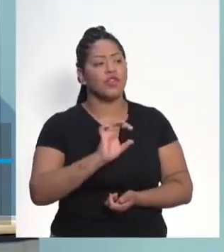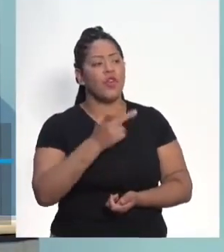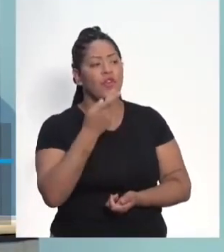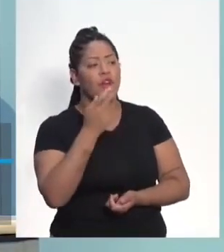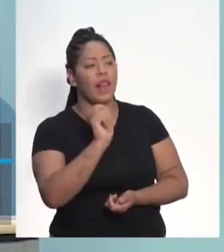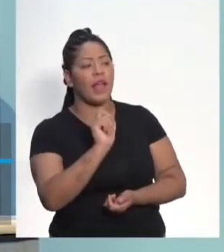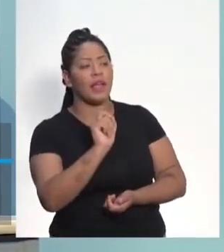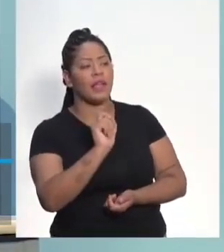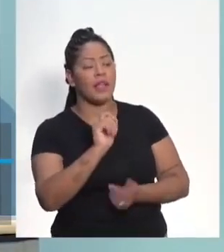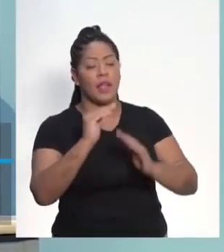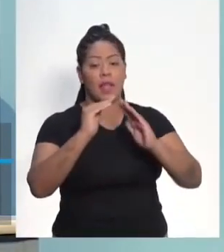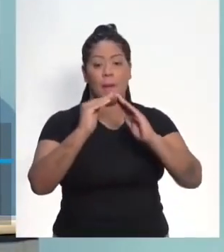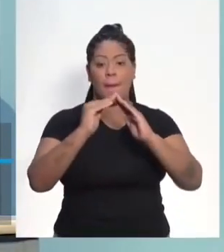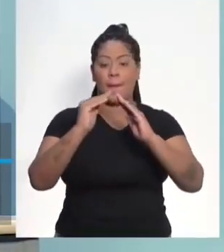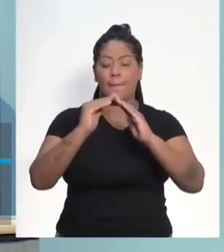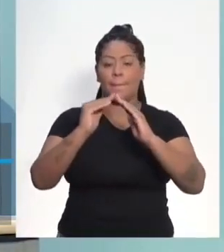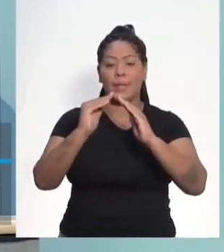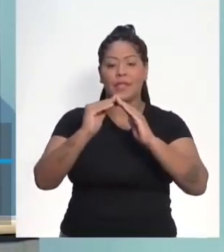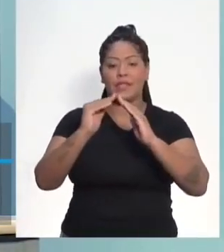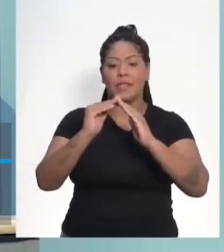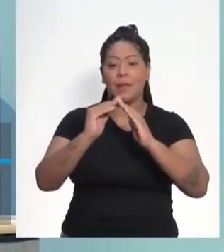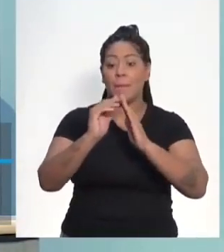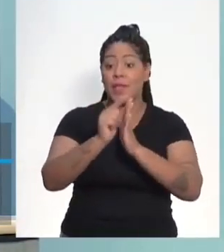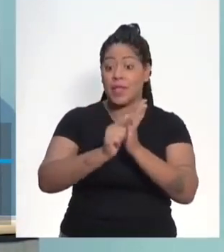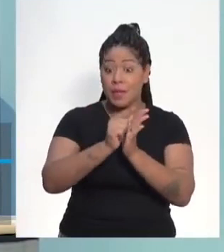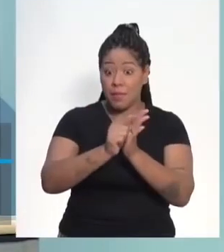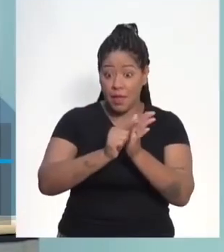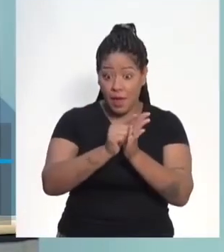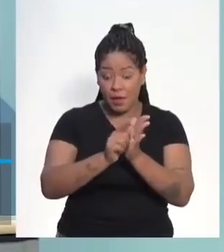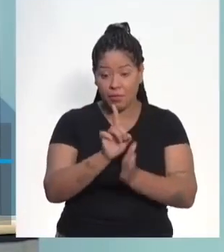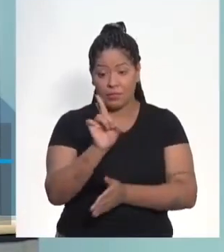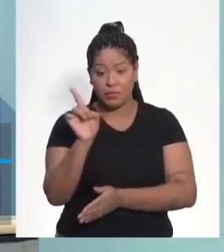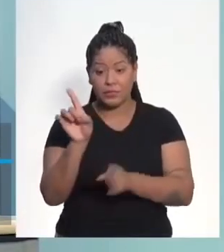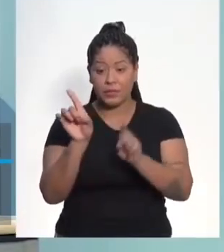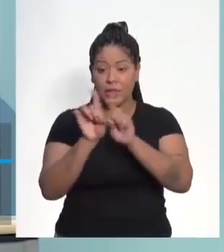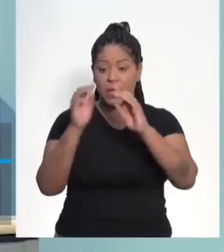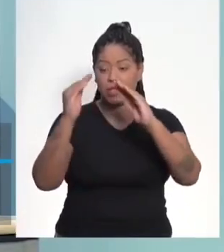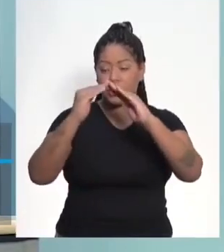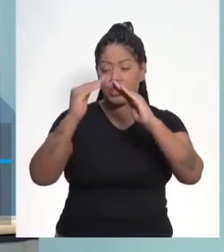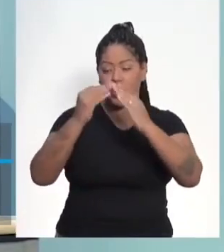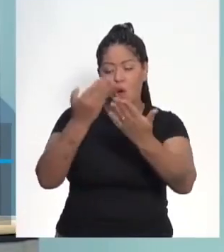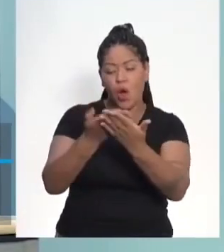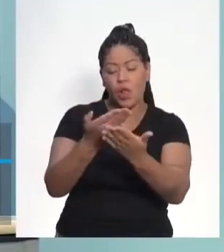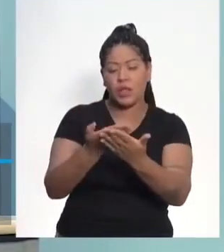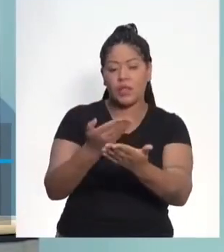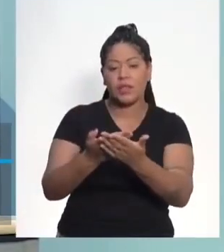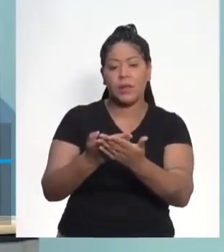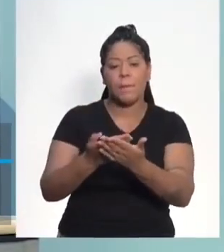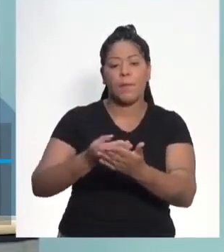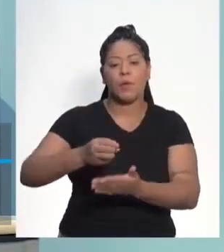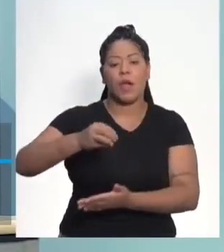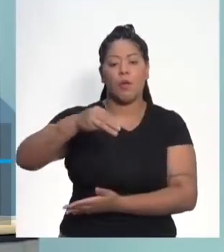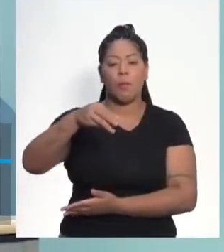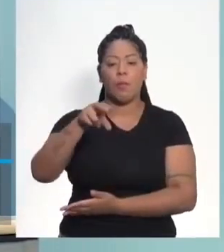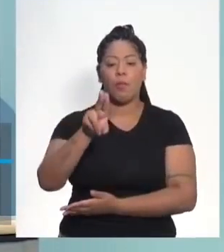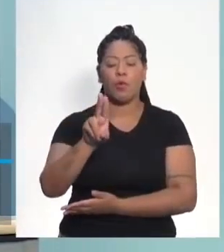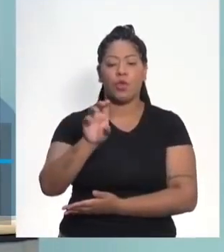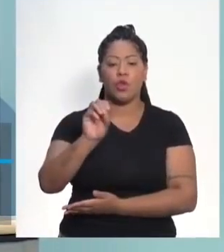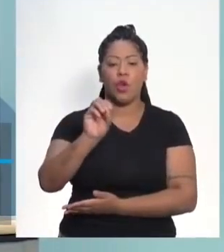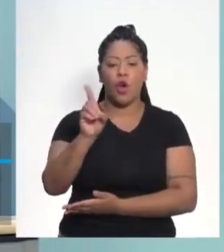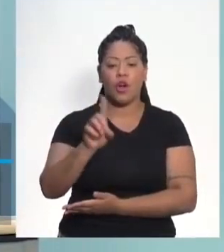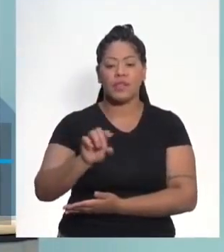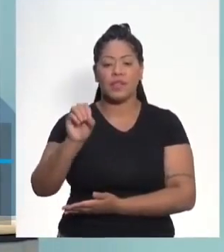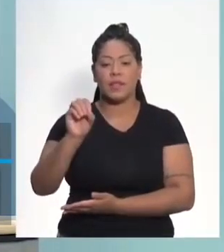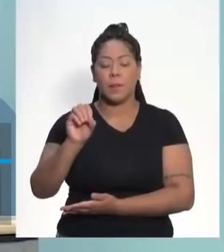galerinha da Escola Bairro São Miguel, lá de Cachoeiro Paulista. Opa, legal. E da Escola José Aparecido Munhoz, que estão sempre com a gente também. Ó,